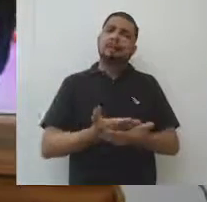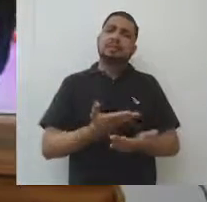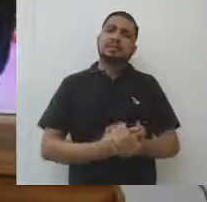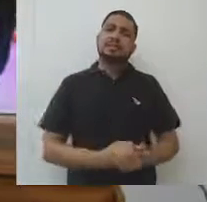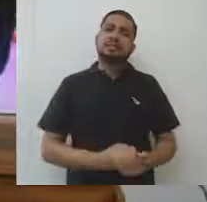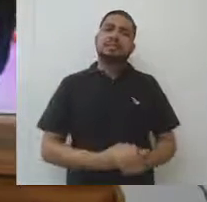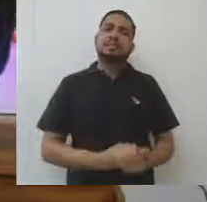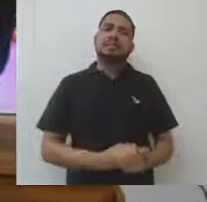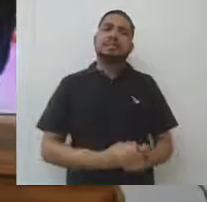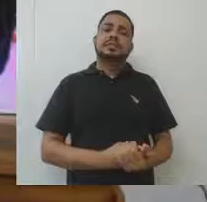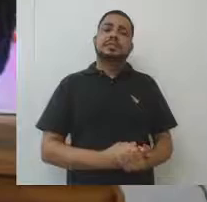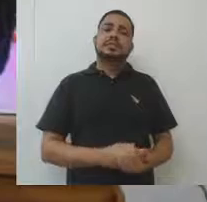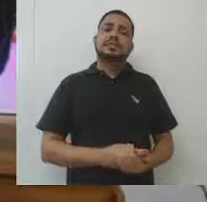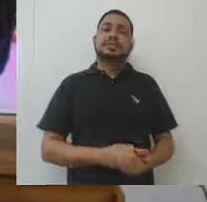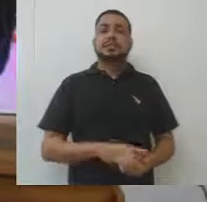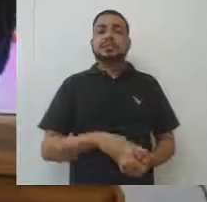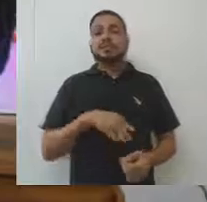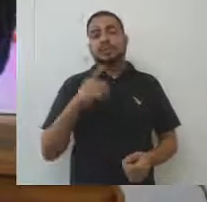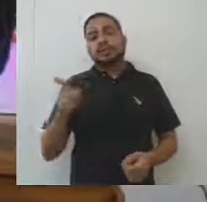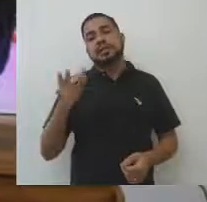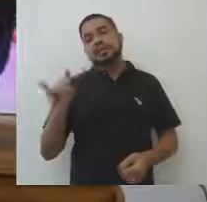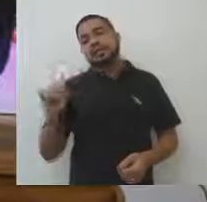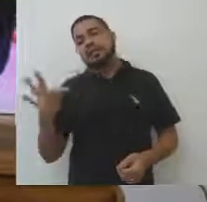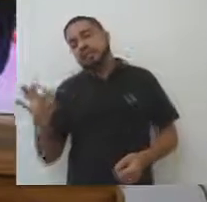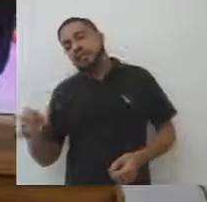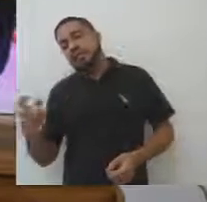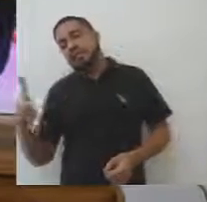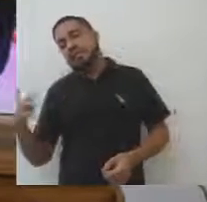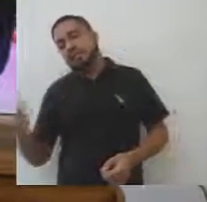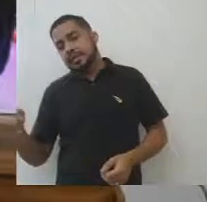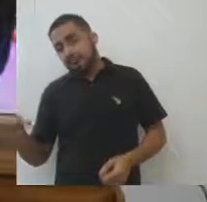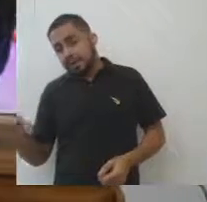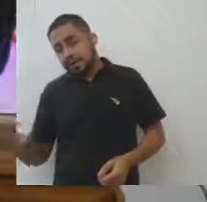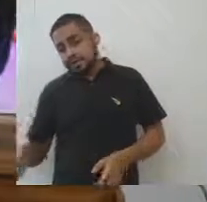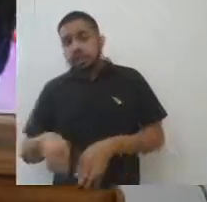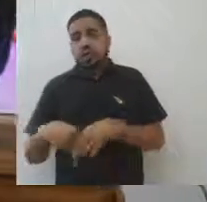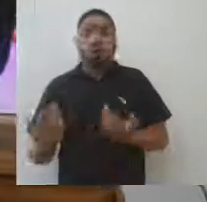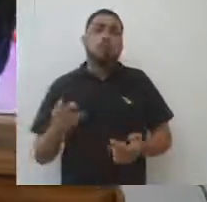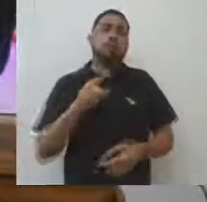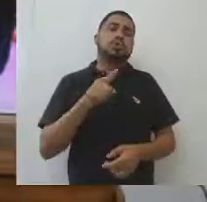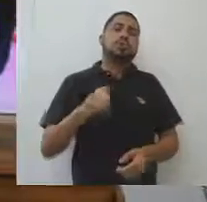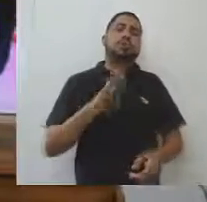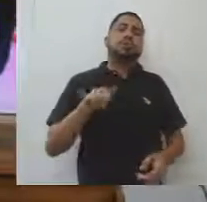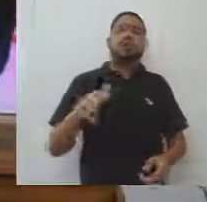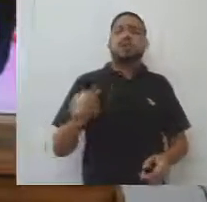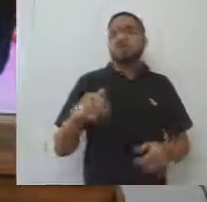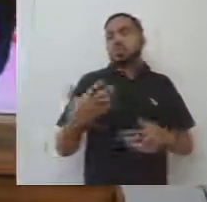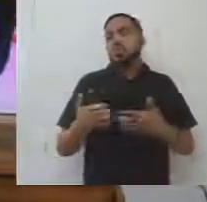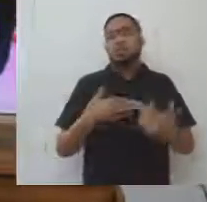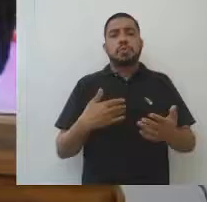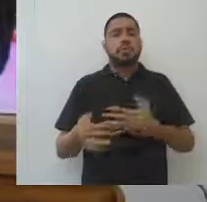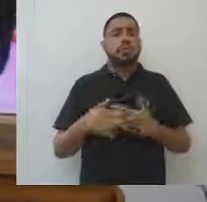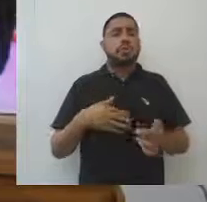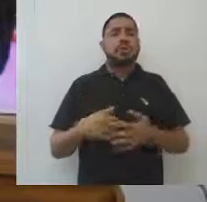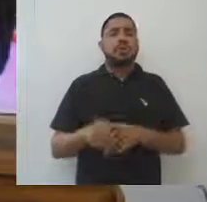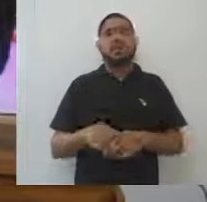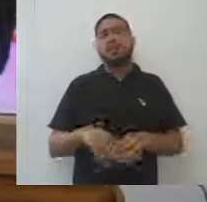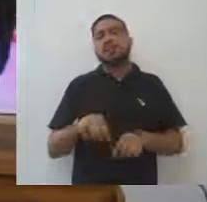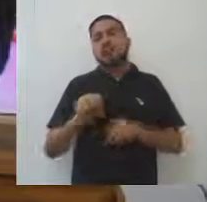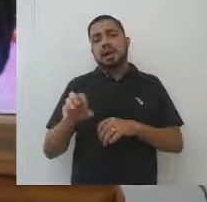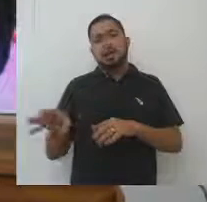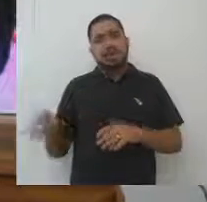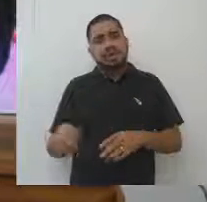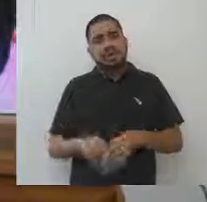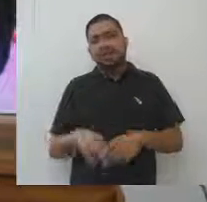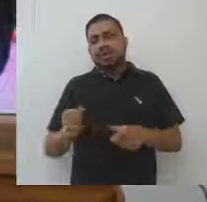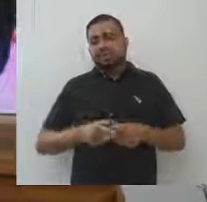aulas da Fit Dance, ou também de Zumba, ou qualquer aula de dança para você. É uma coisa que